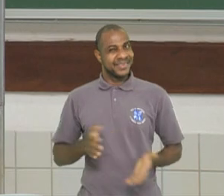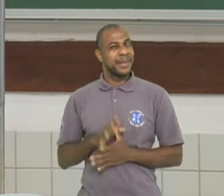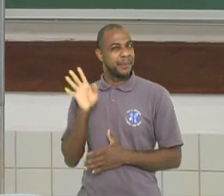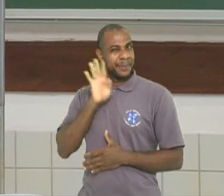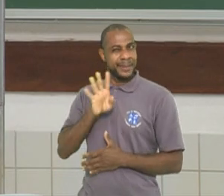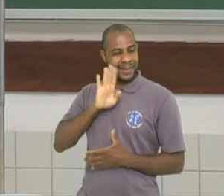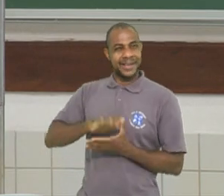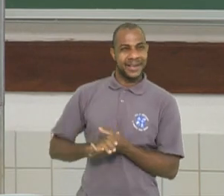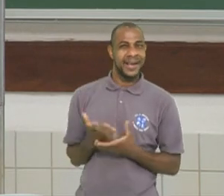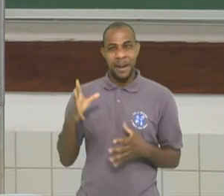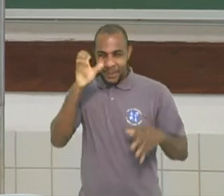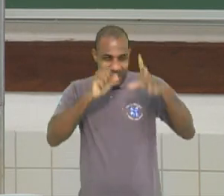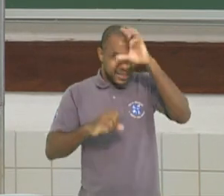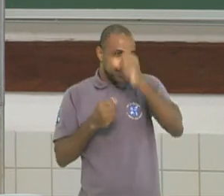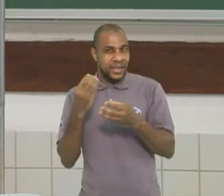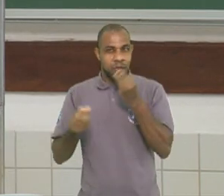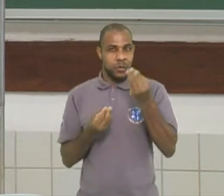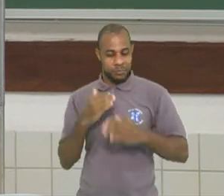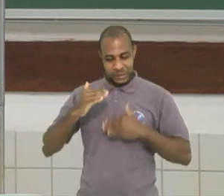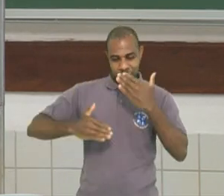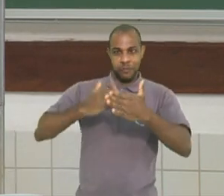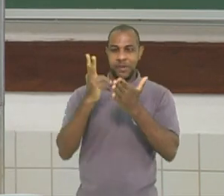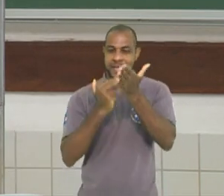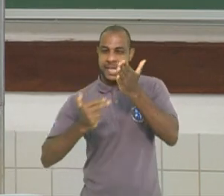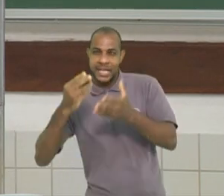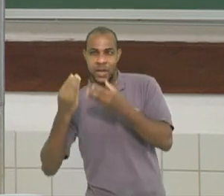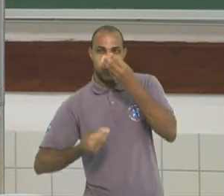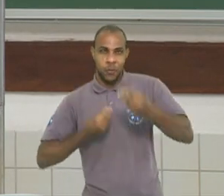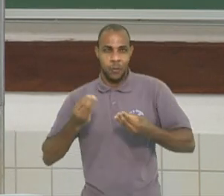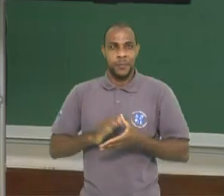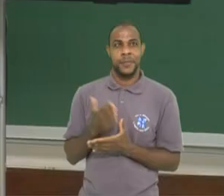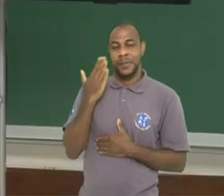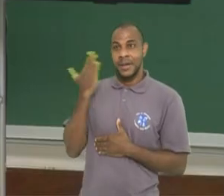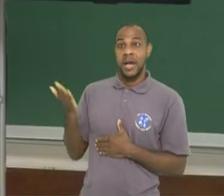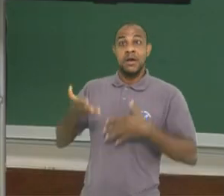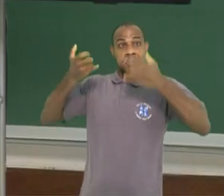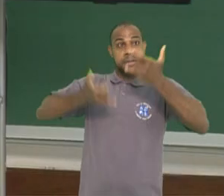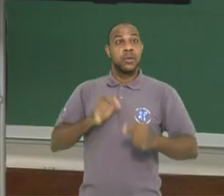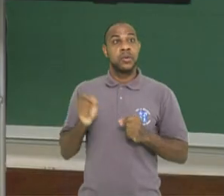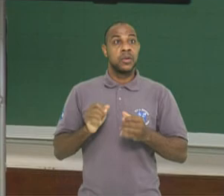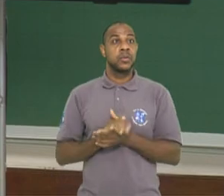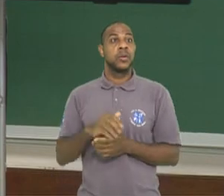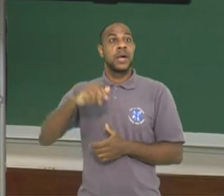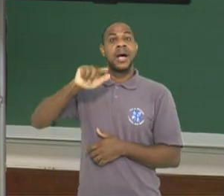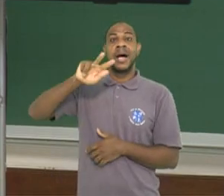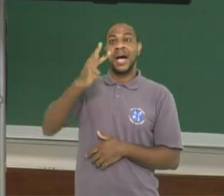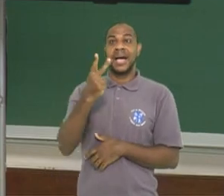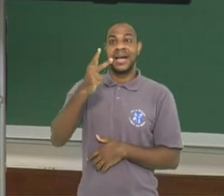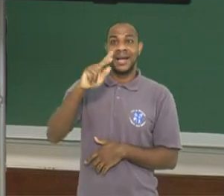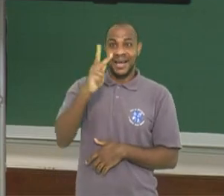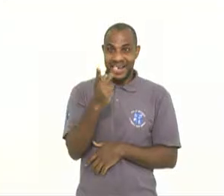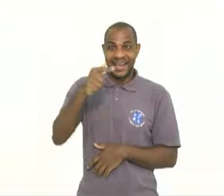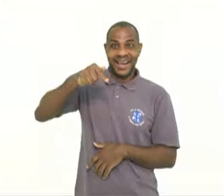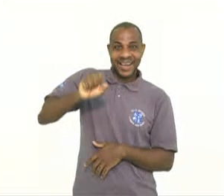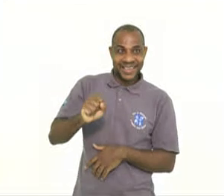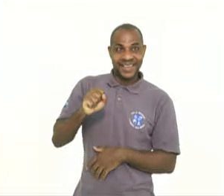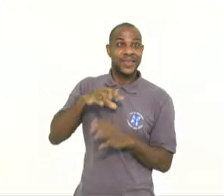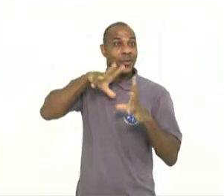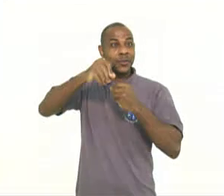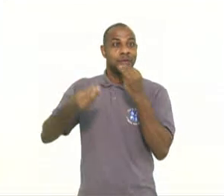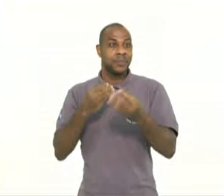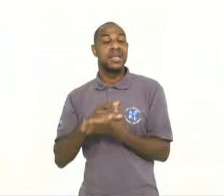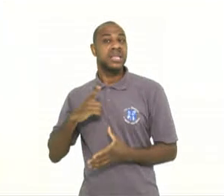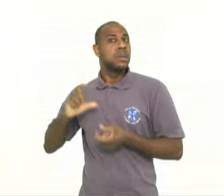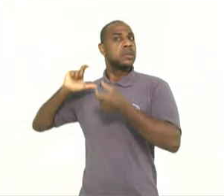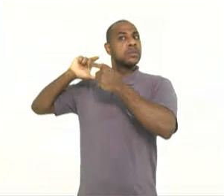gente muito bacana saber e aprender a desenvolver esses desenhos vamos lá então falar um pouquinho mais sobre saques do mundo gente existe uma